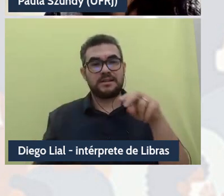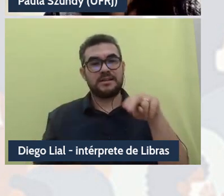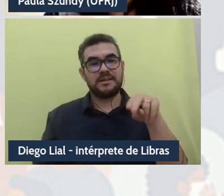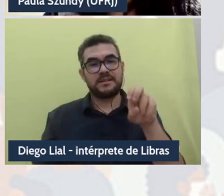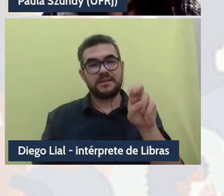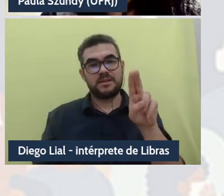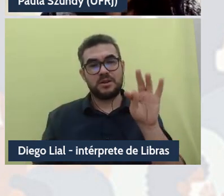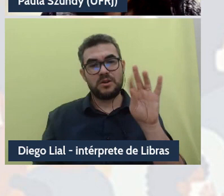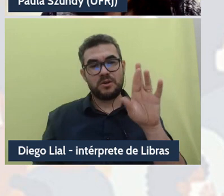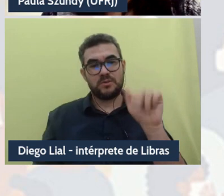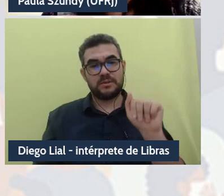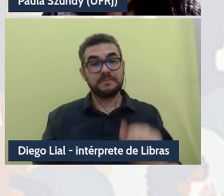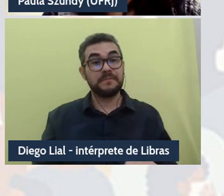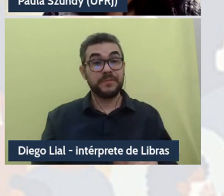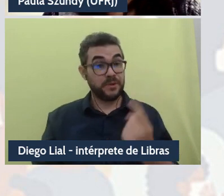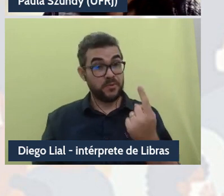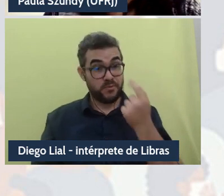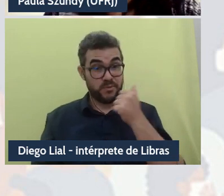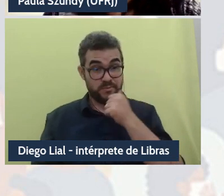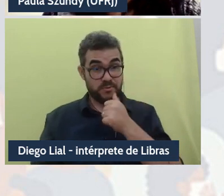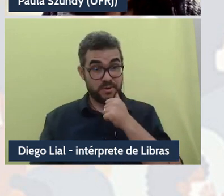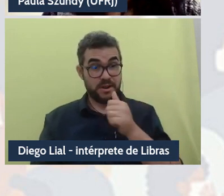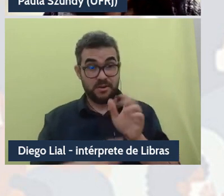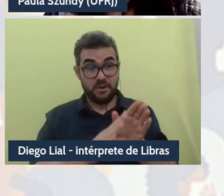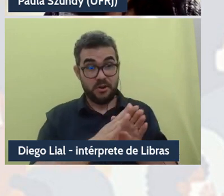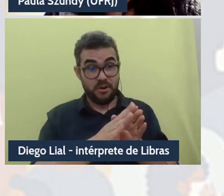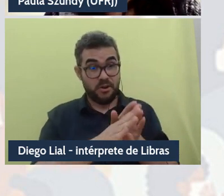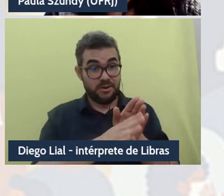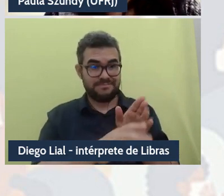foi chamada a atenção porque usou